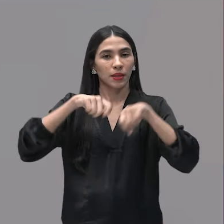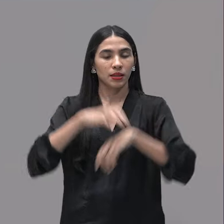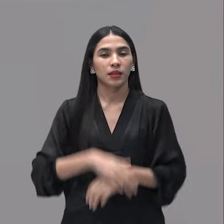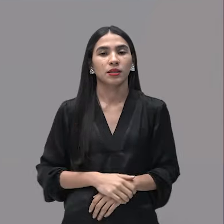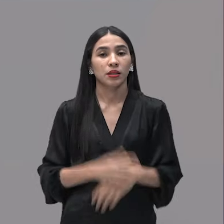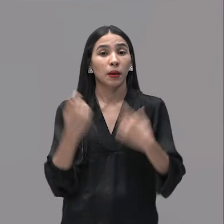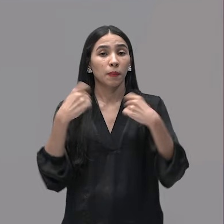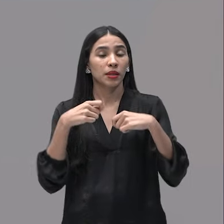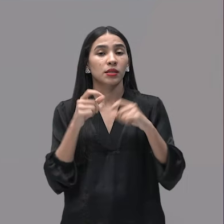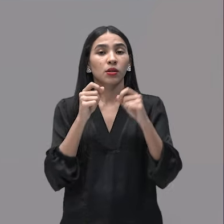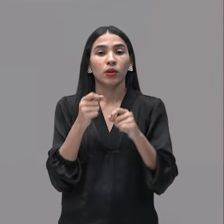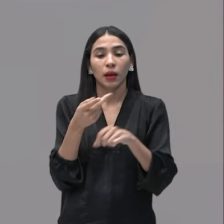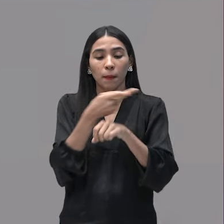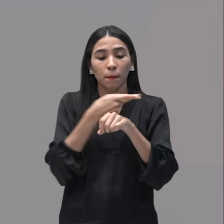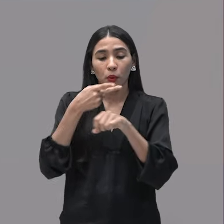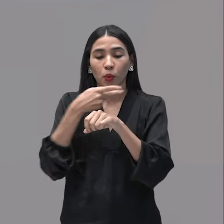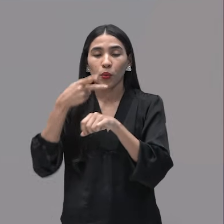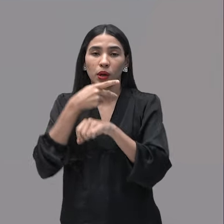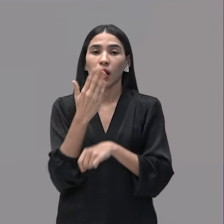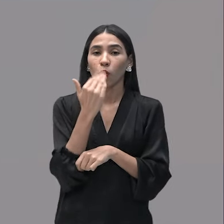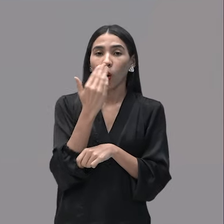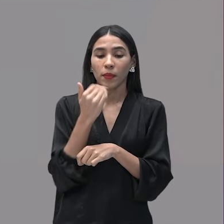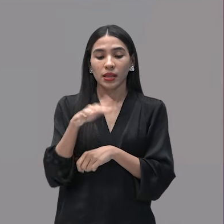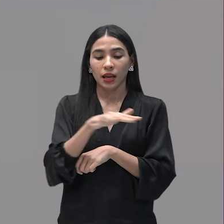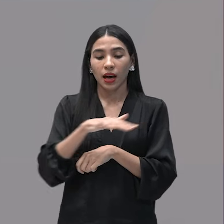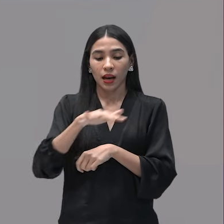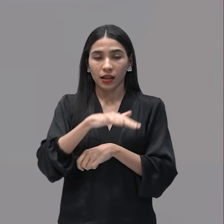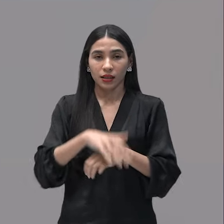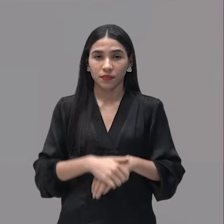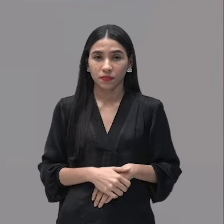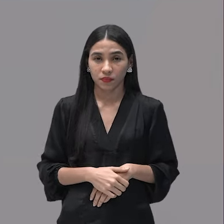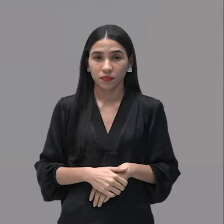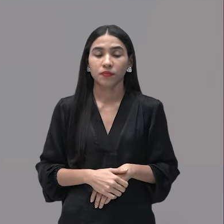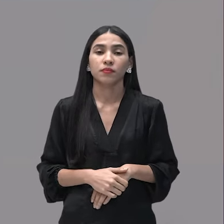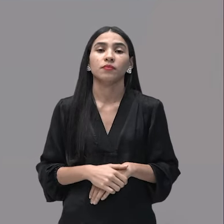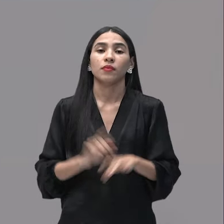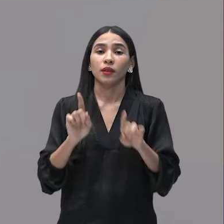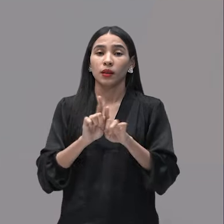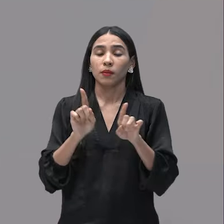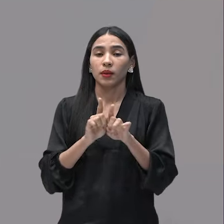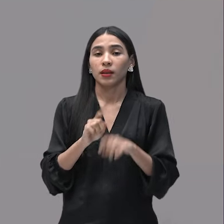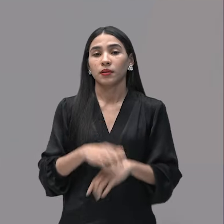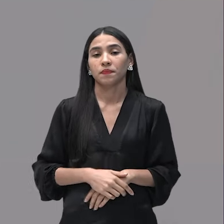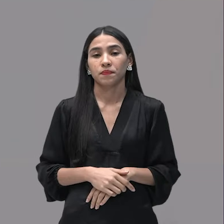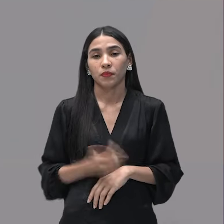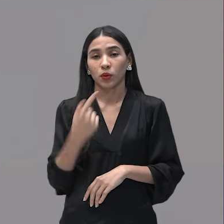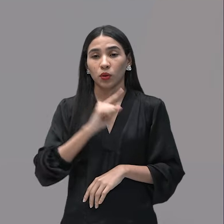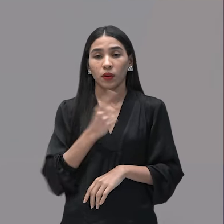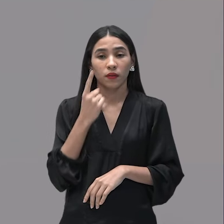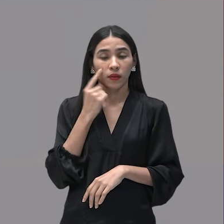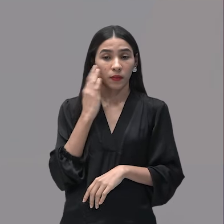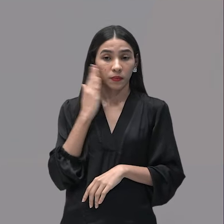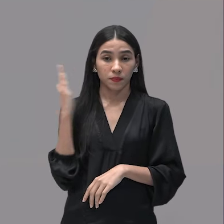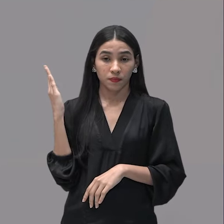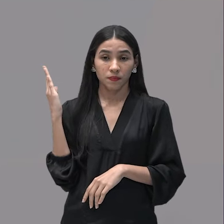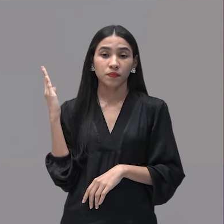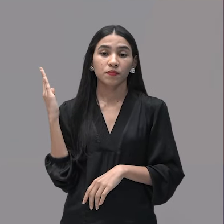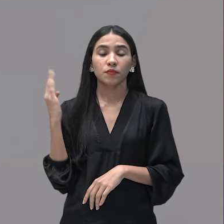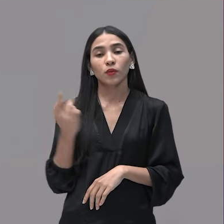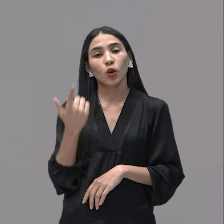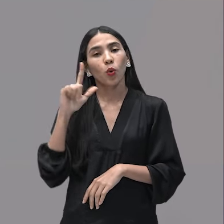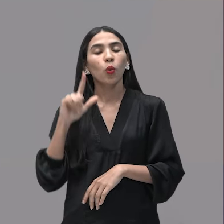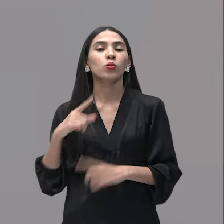adquirir o seu alimento no ambiente. Além do cogumelo, a gente consegue observar também uma outra